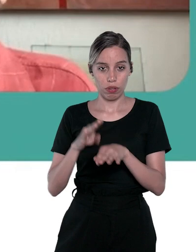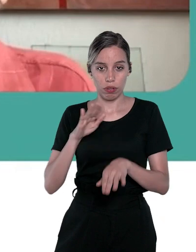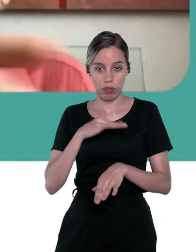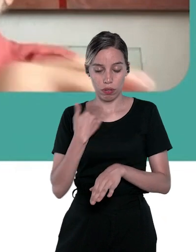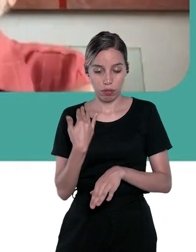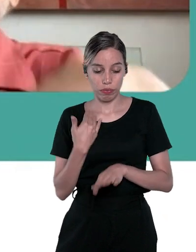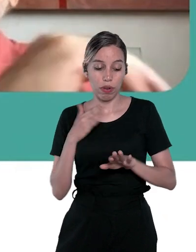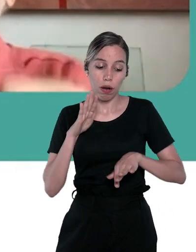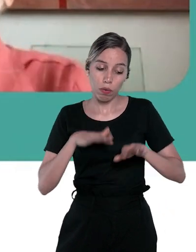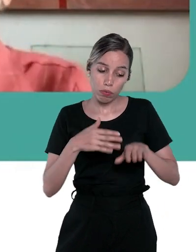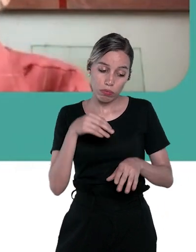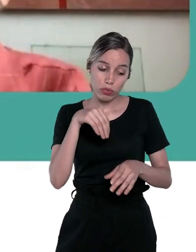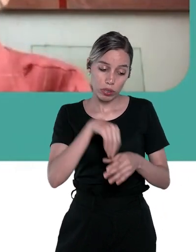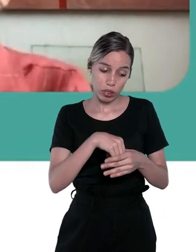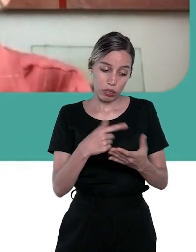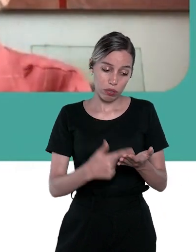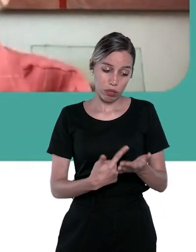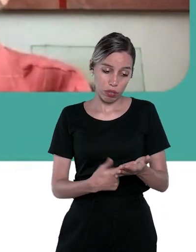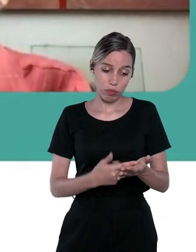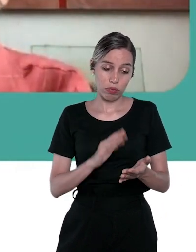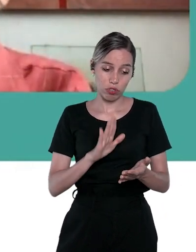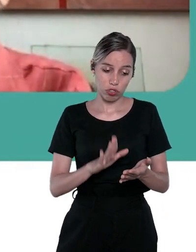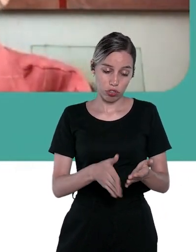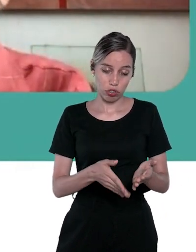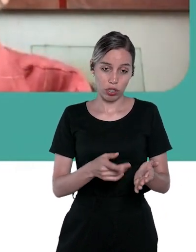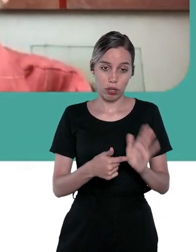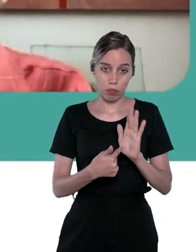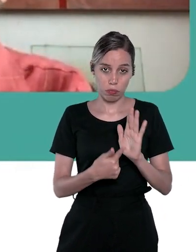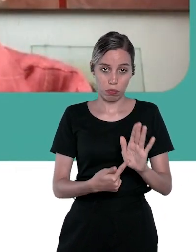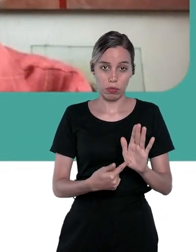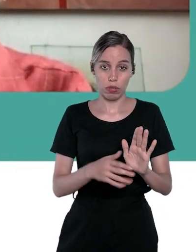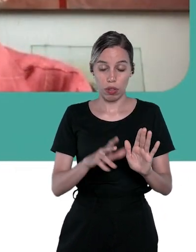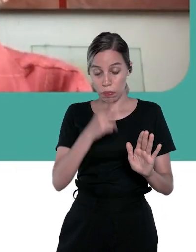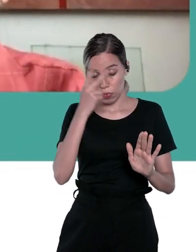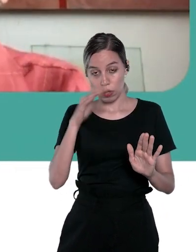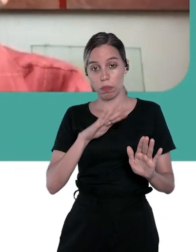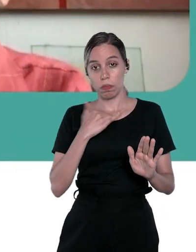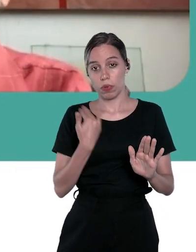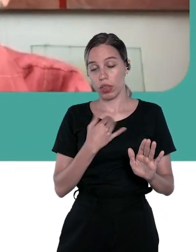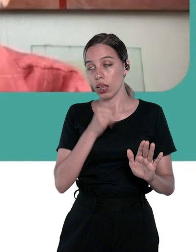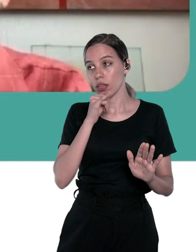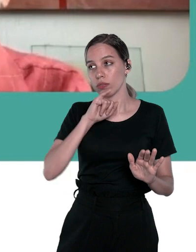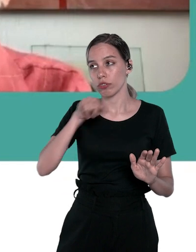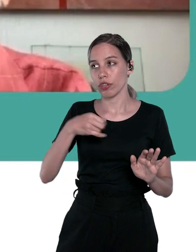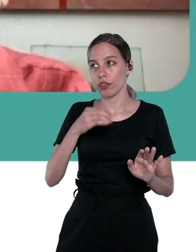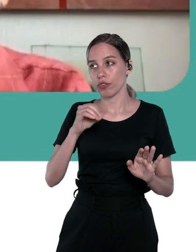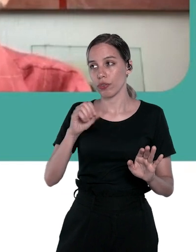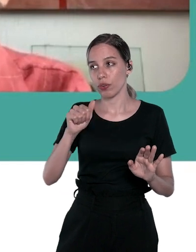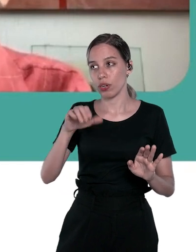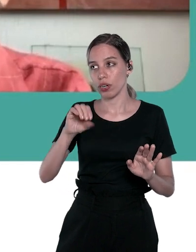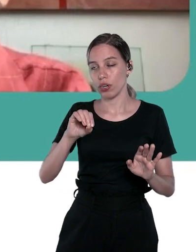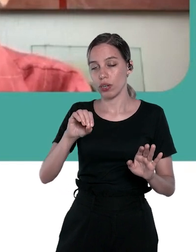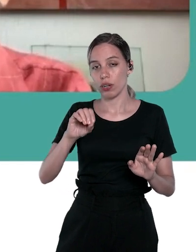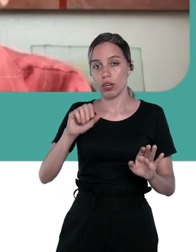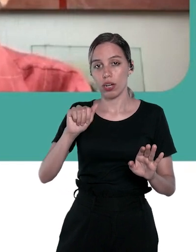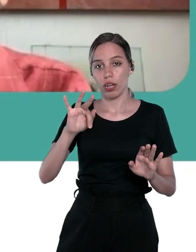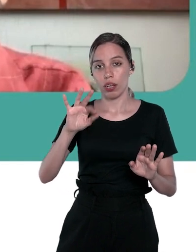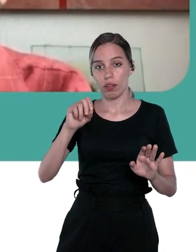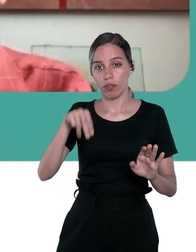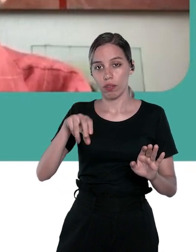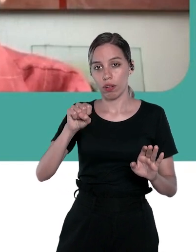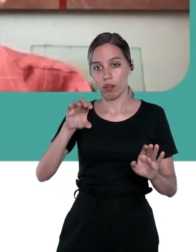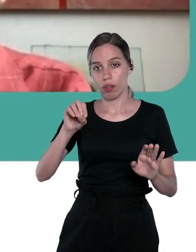perfilados aí já tinham falecido, como é o caso do João Alfonso, um escritor modernista de Minas,